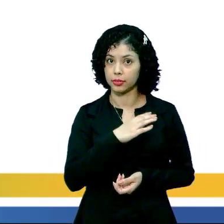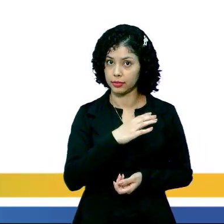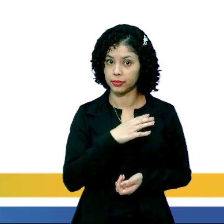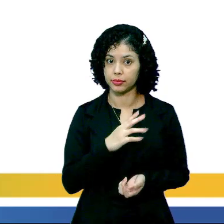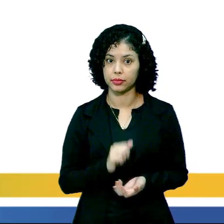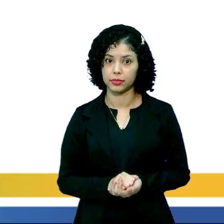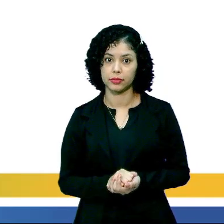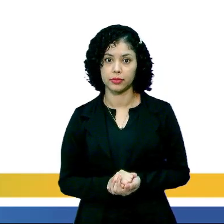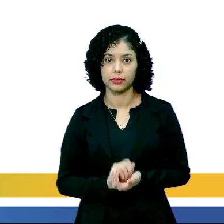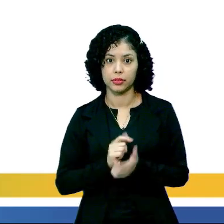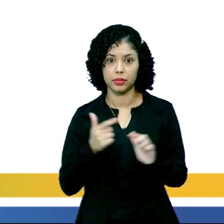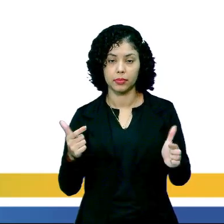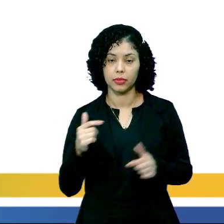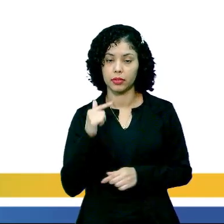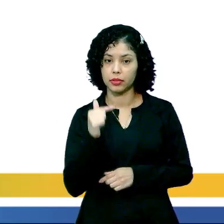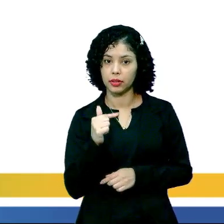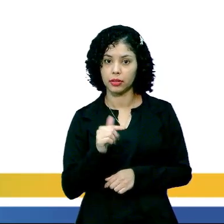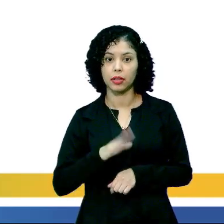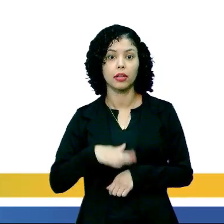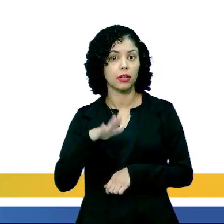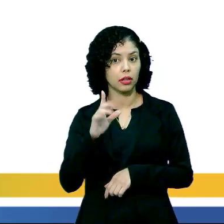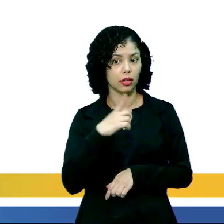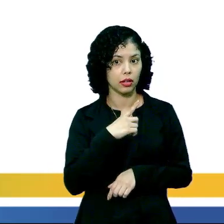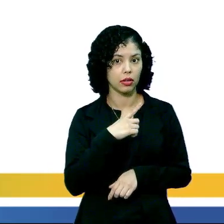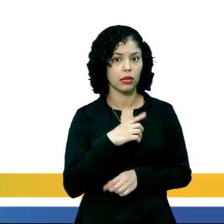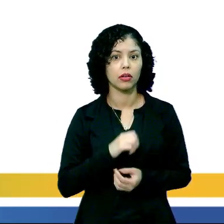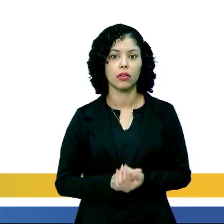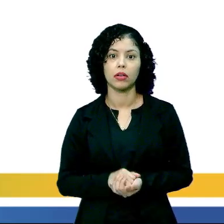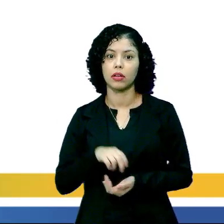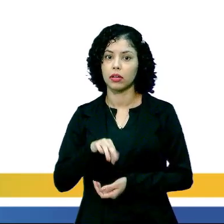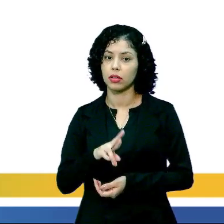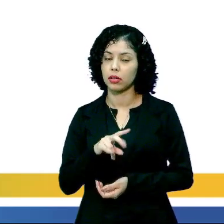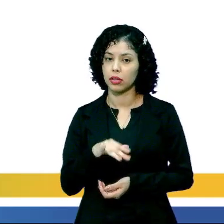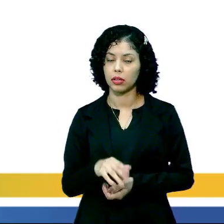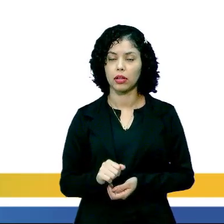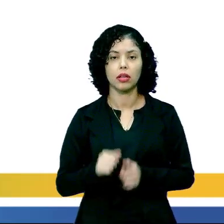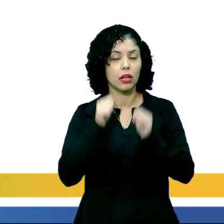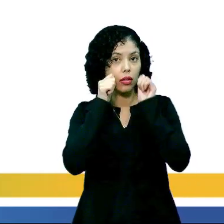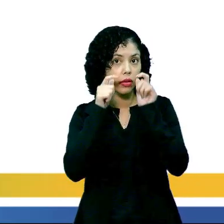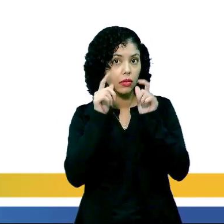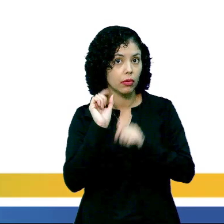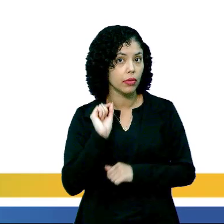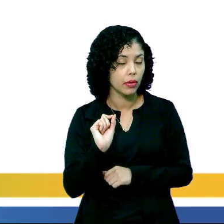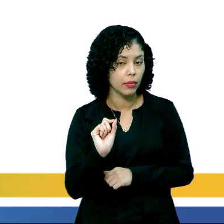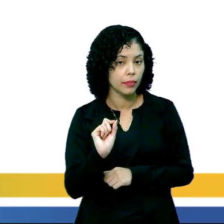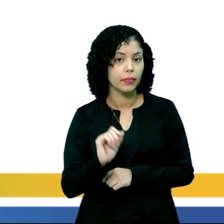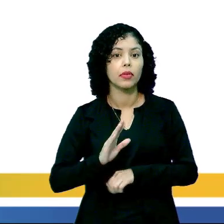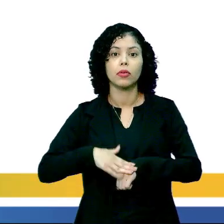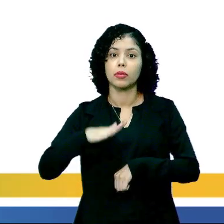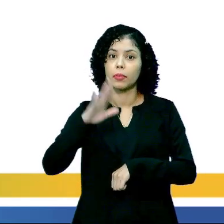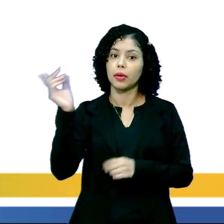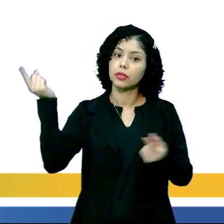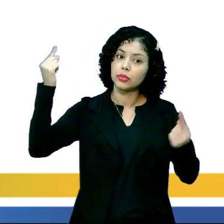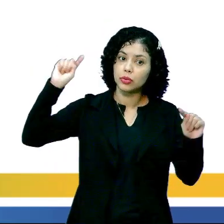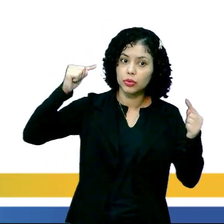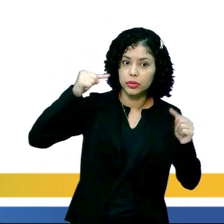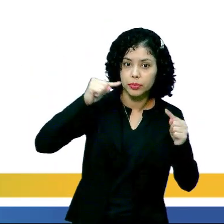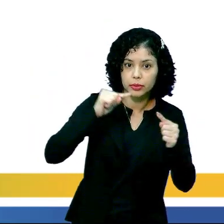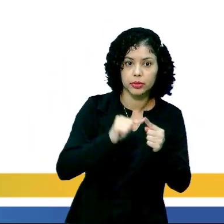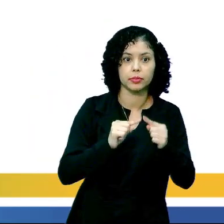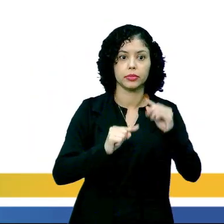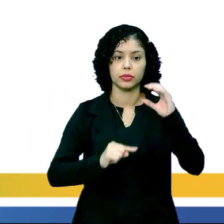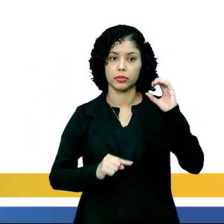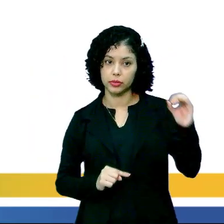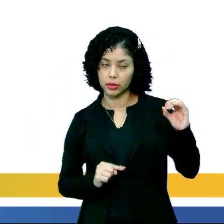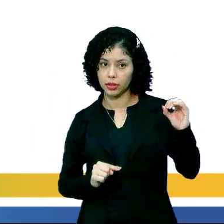que tem o PH maior que 7 Então já tem um PH mais neutro Então o que eu quero que vocês entendam é quanto mais próximo do zero